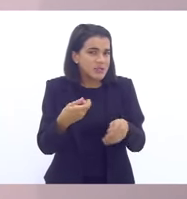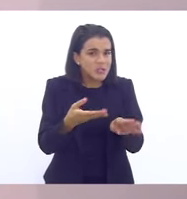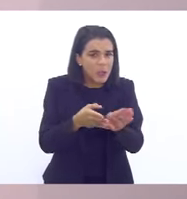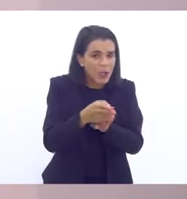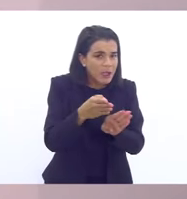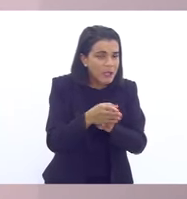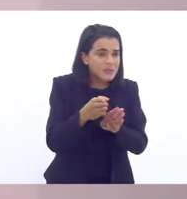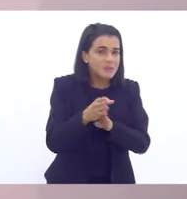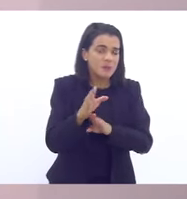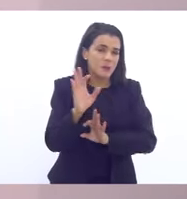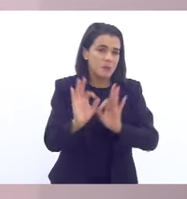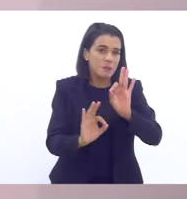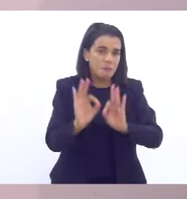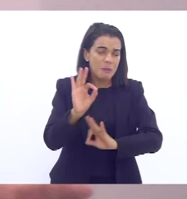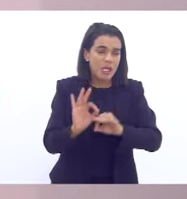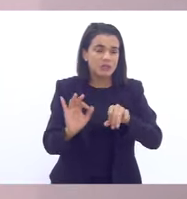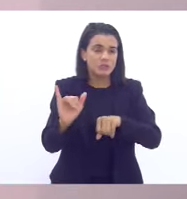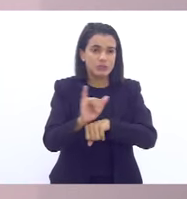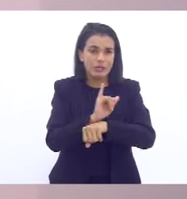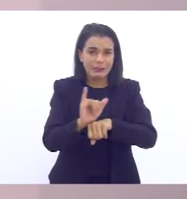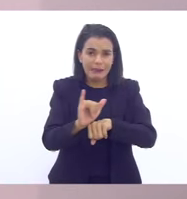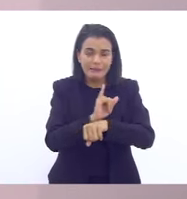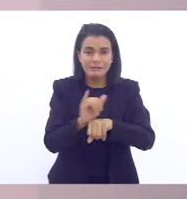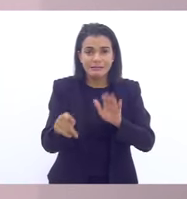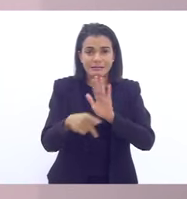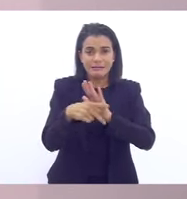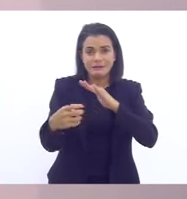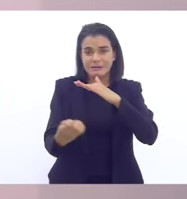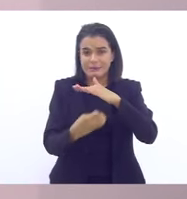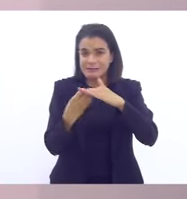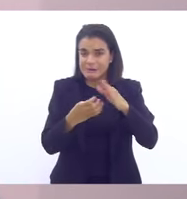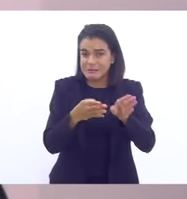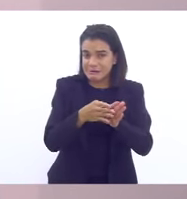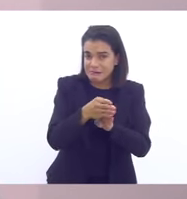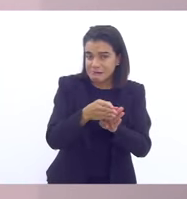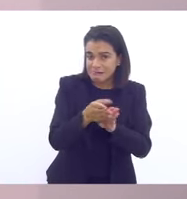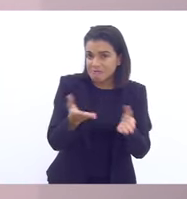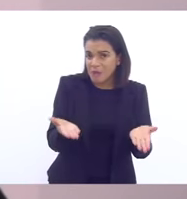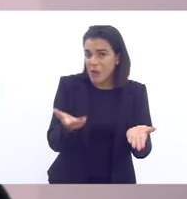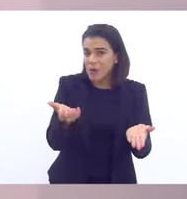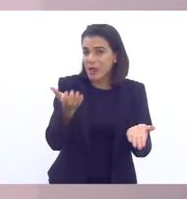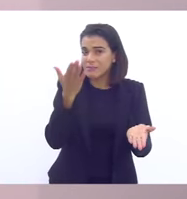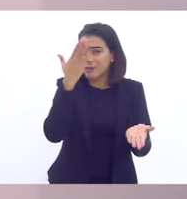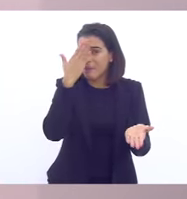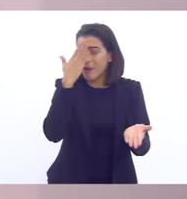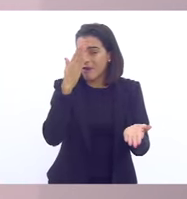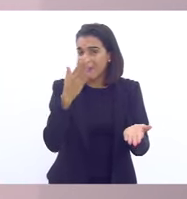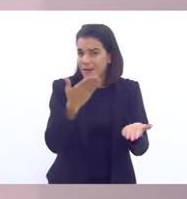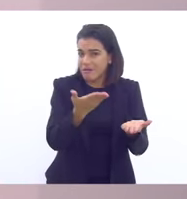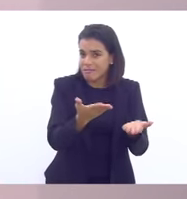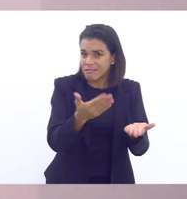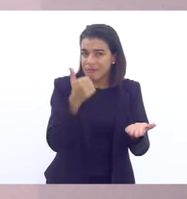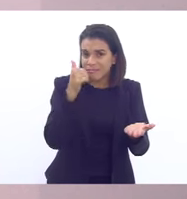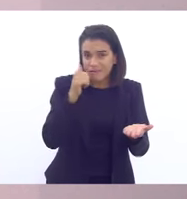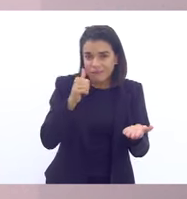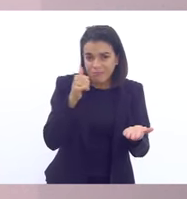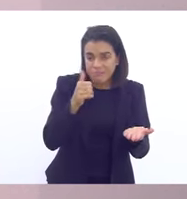plano estratégico da empresa de que isso precise acontecer. Então, eu queria saber se a senhora...